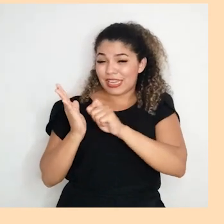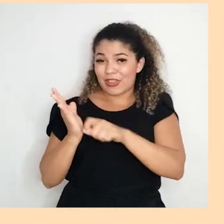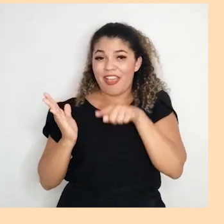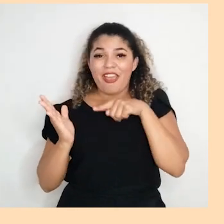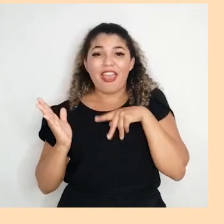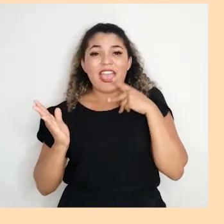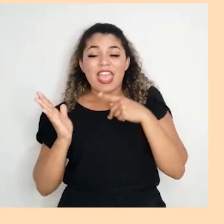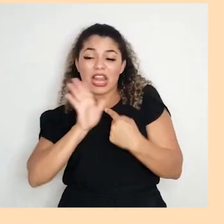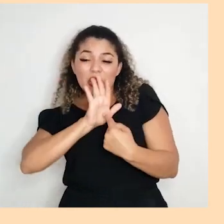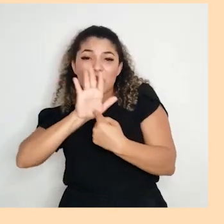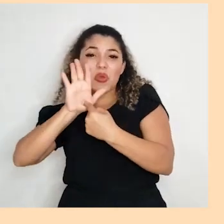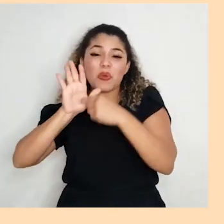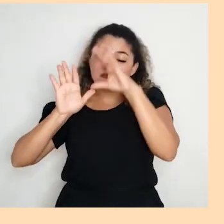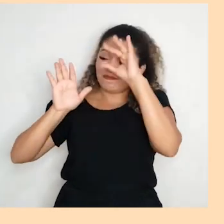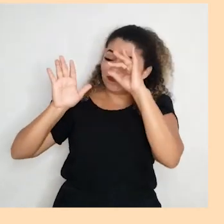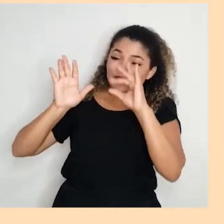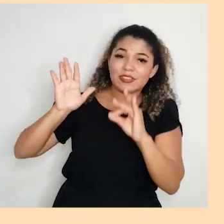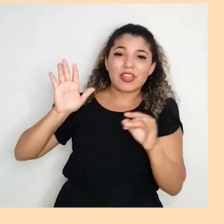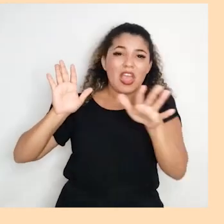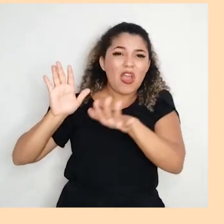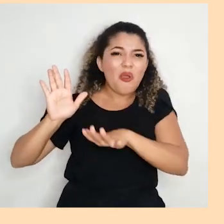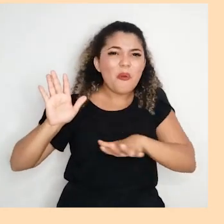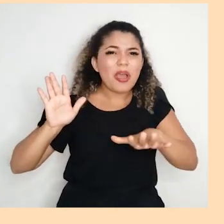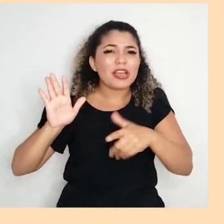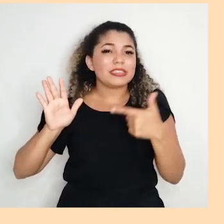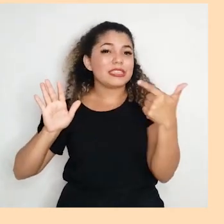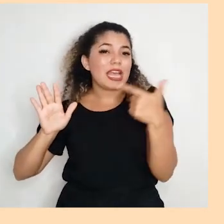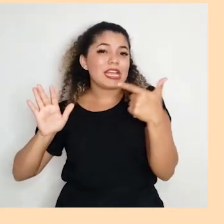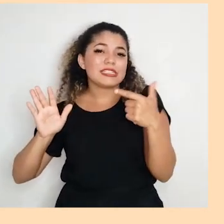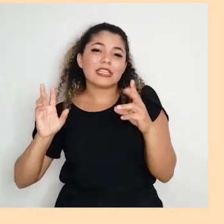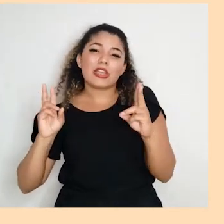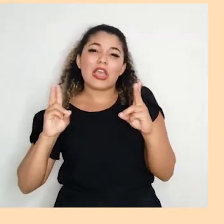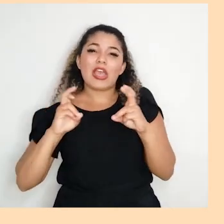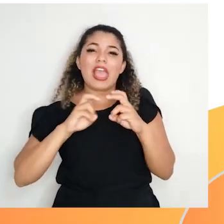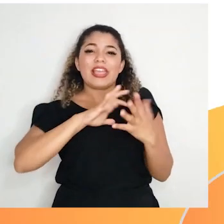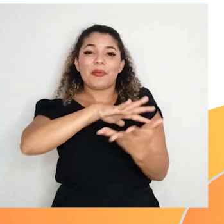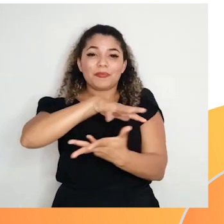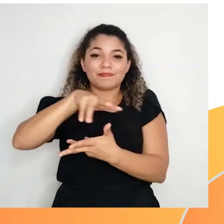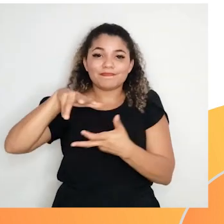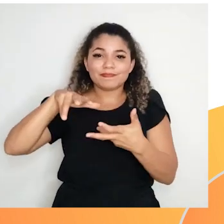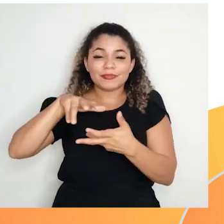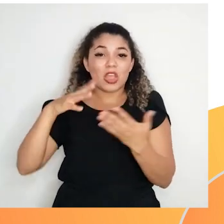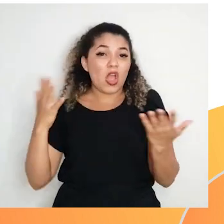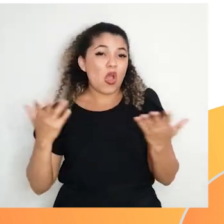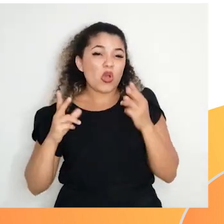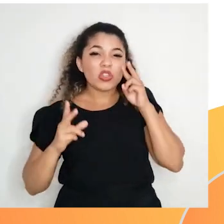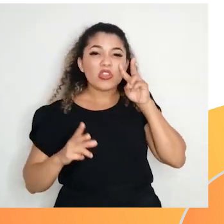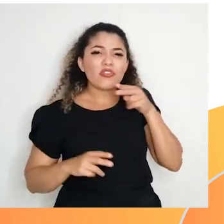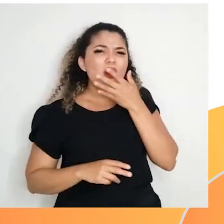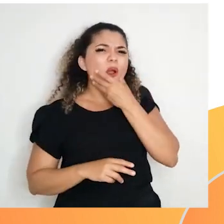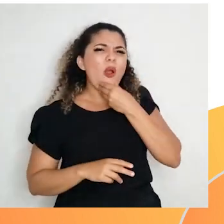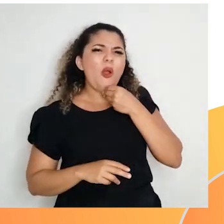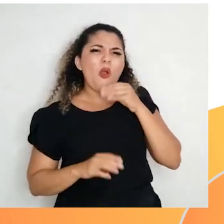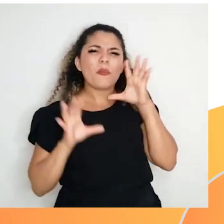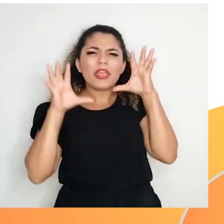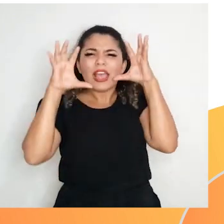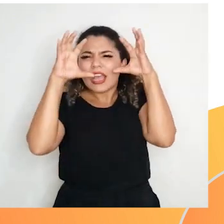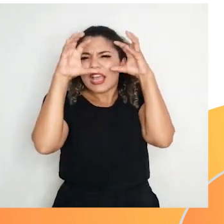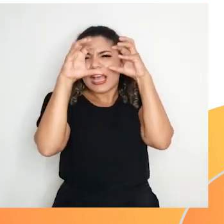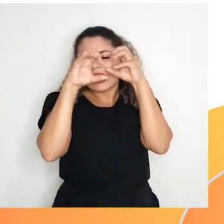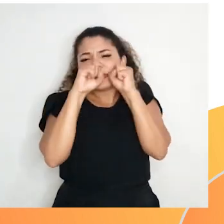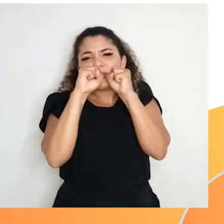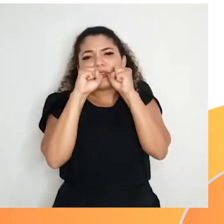Barros, ele está nos trazendo aí um cenário da Segunda Guerra Mundial. Hoje eu vi homens ao